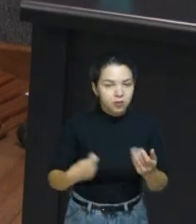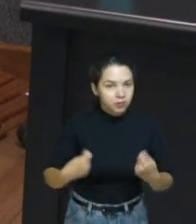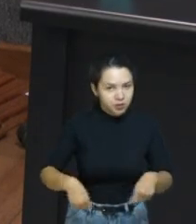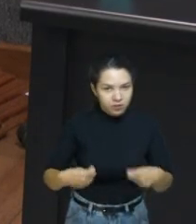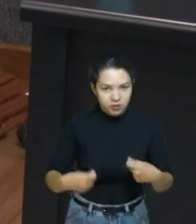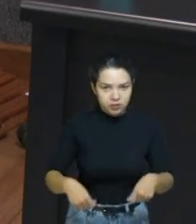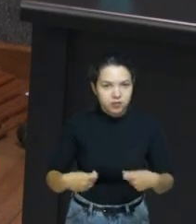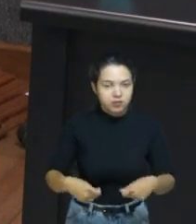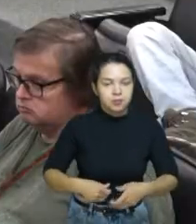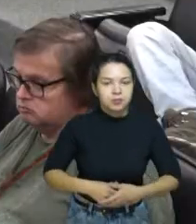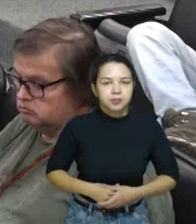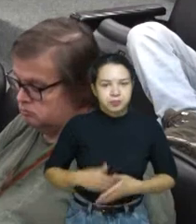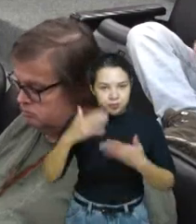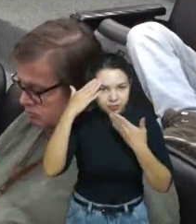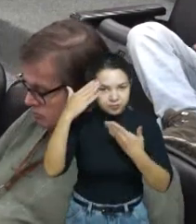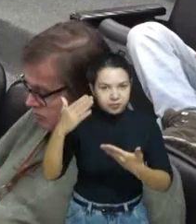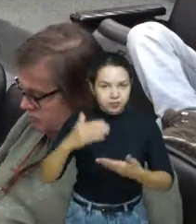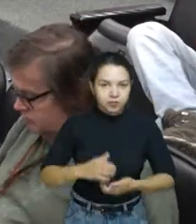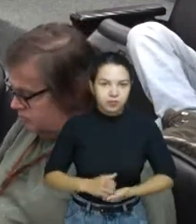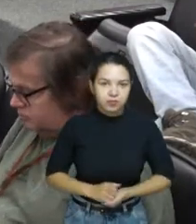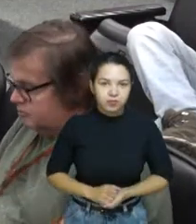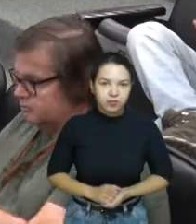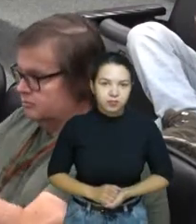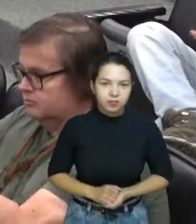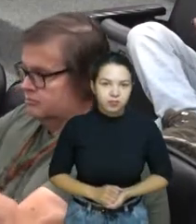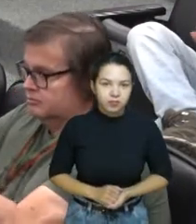encarar as mudanças. É isso. Obrigado.